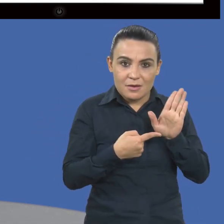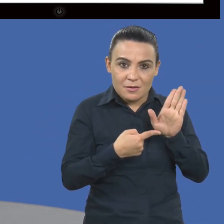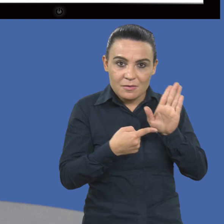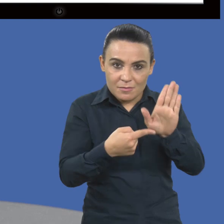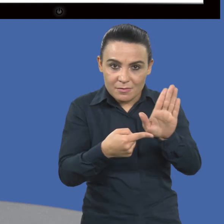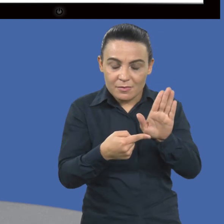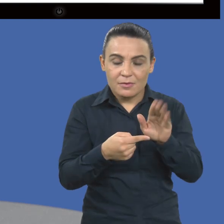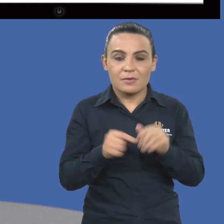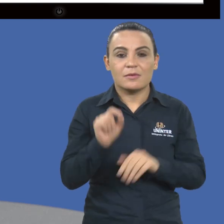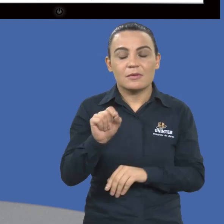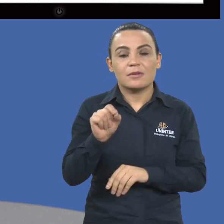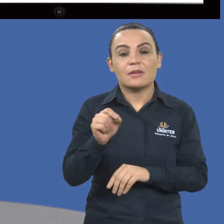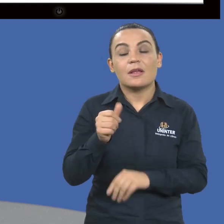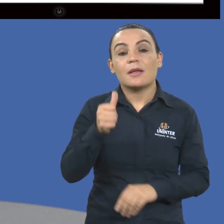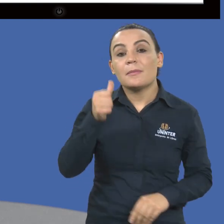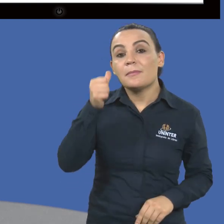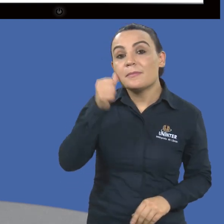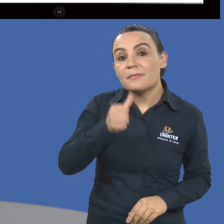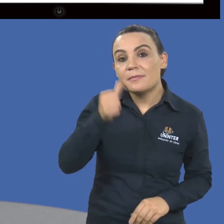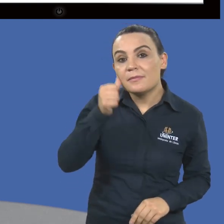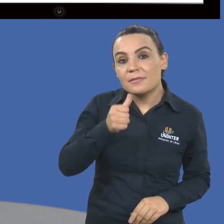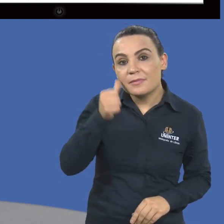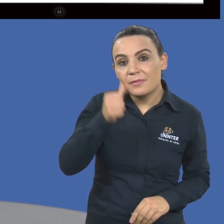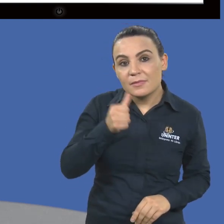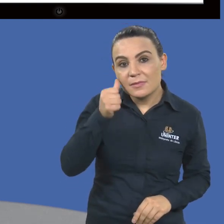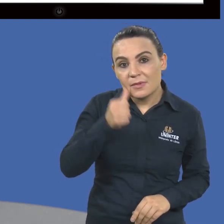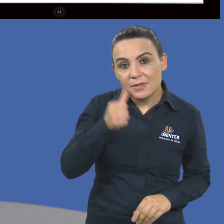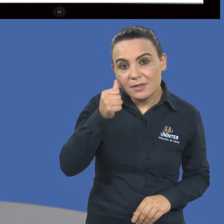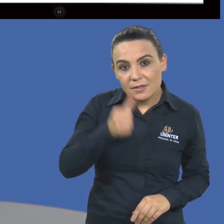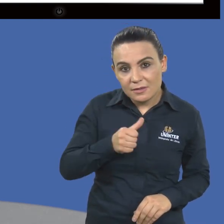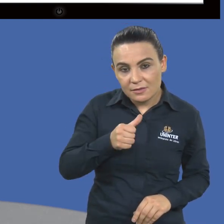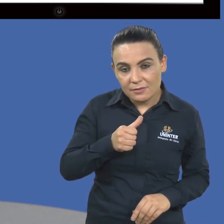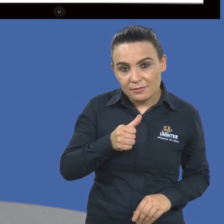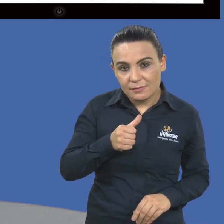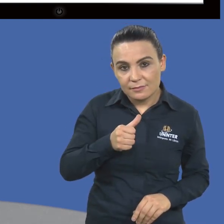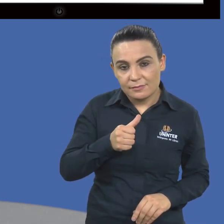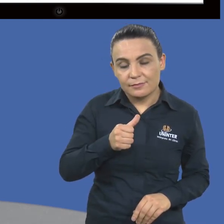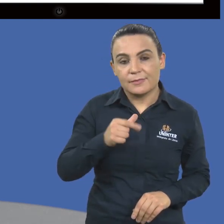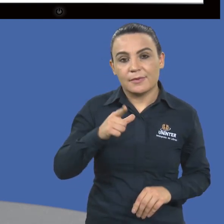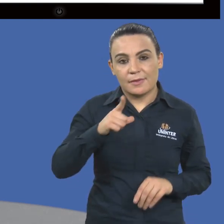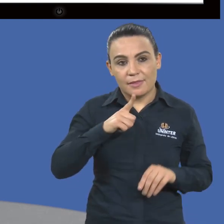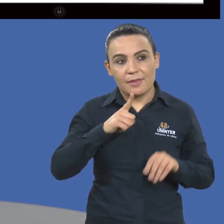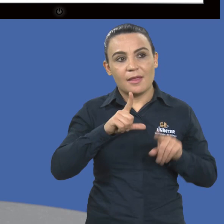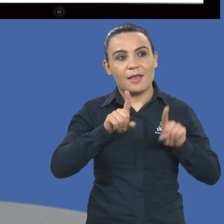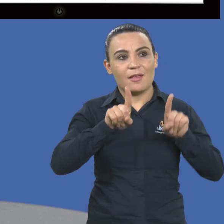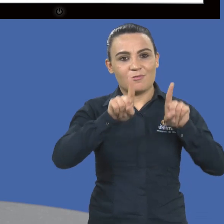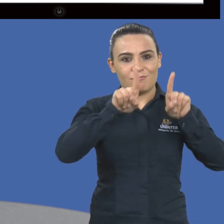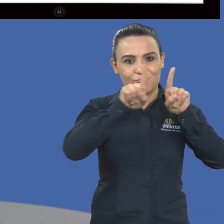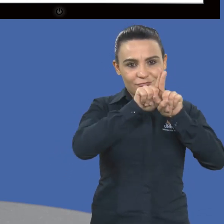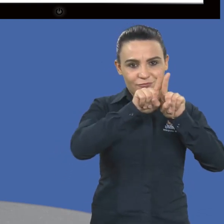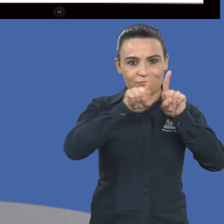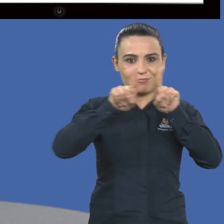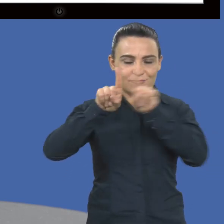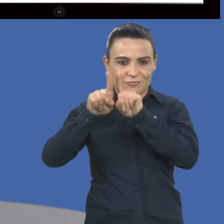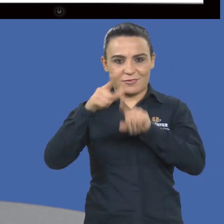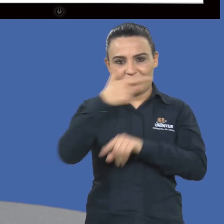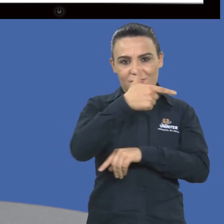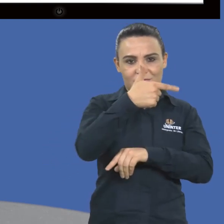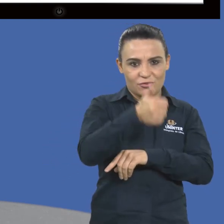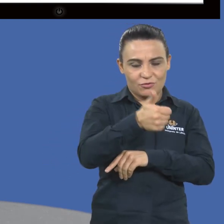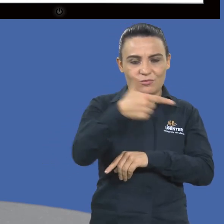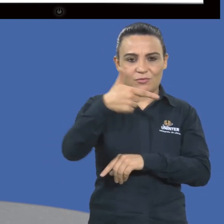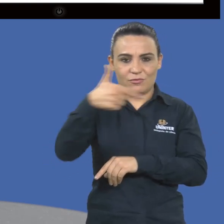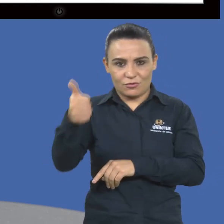mostrando, né, o cariótipo de uma menina com dois cromossomos 21, olha lá